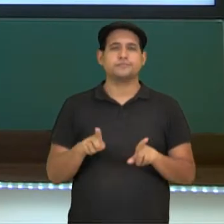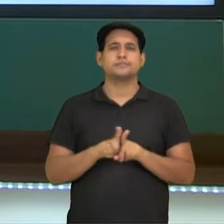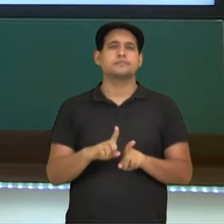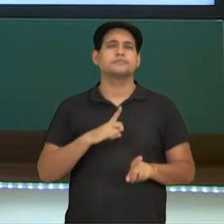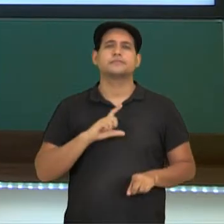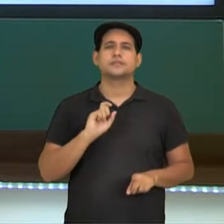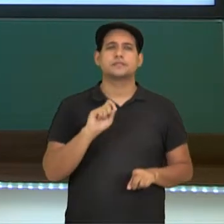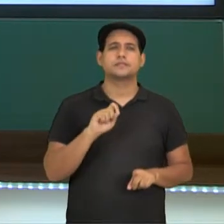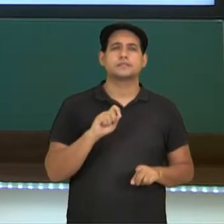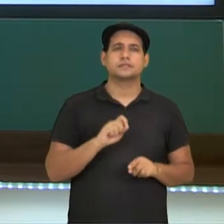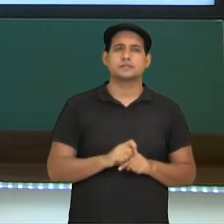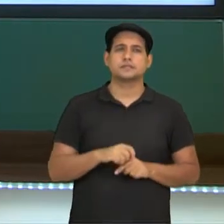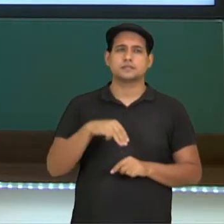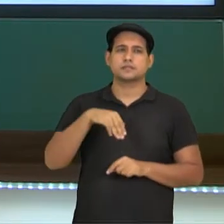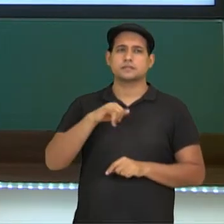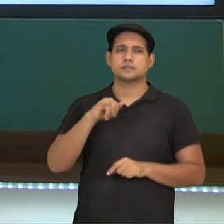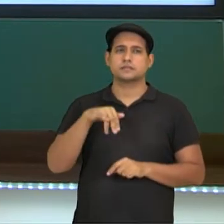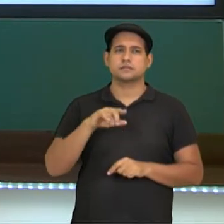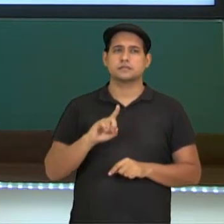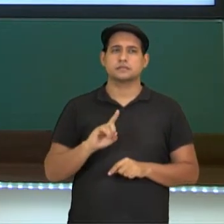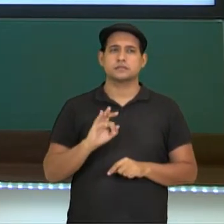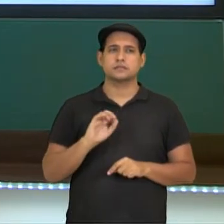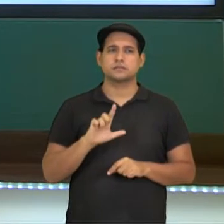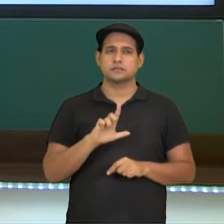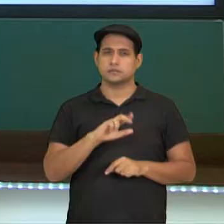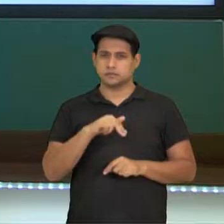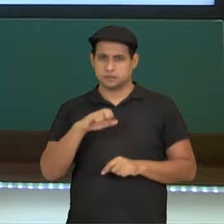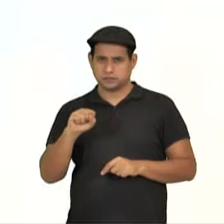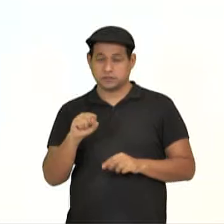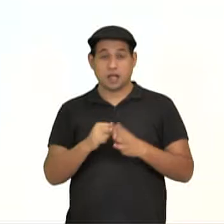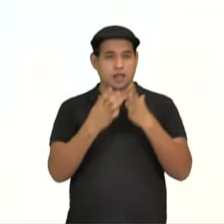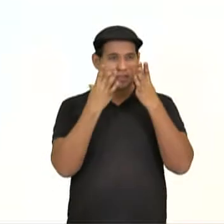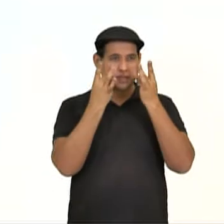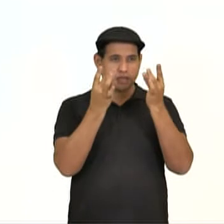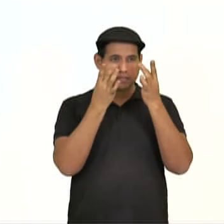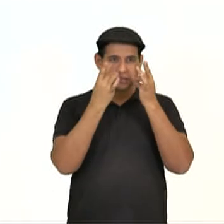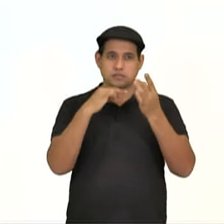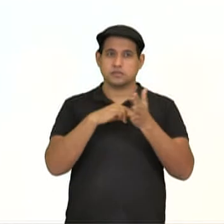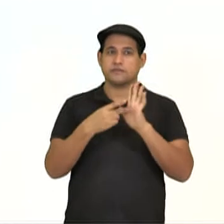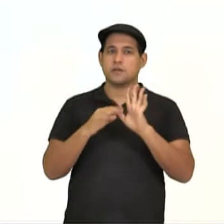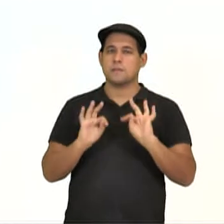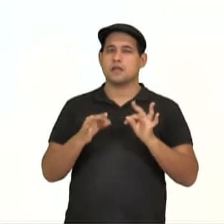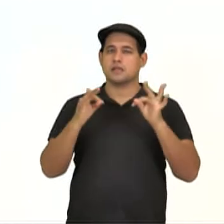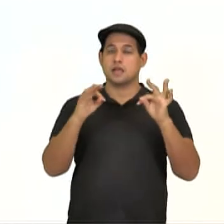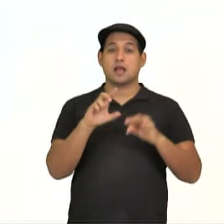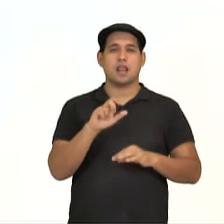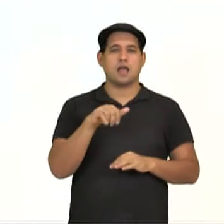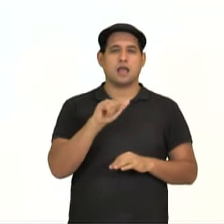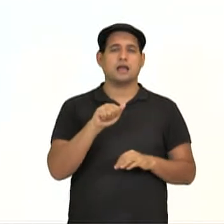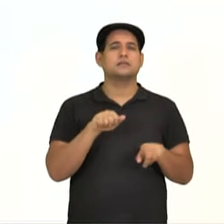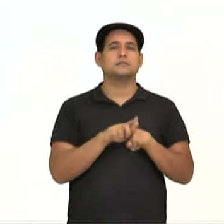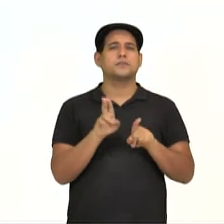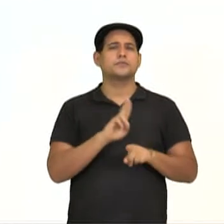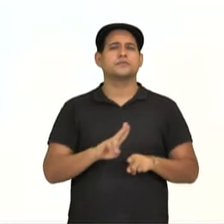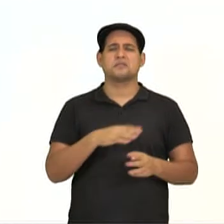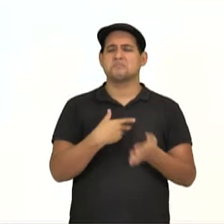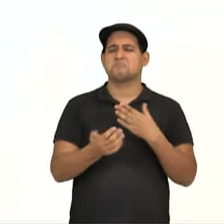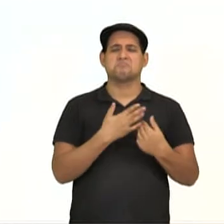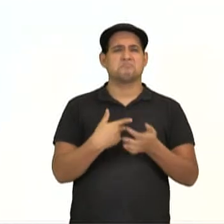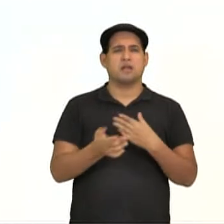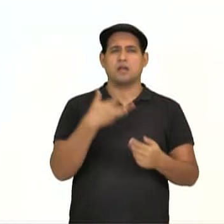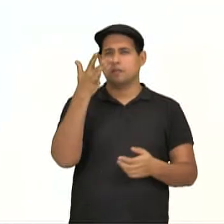temos a Mindfulness, que é a meditação da atenção plena. É uma técnica laica, ela pode ser adotada por